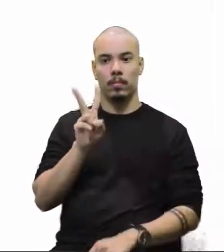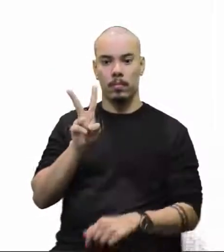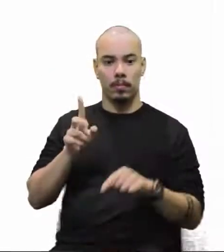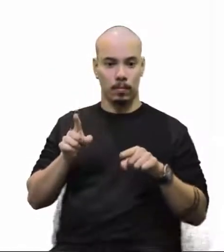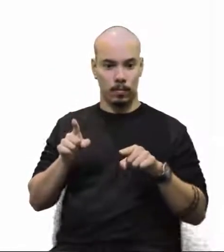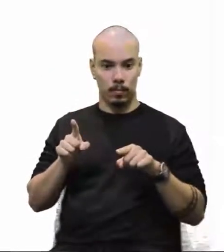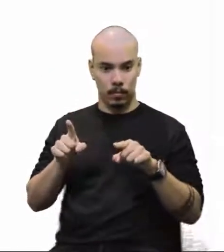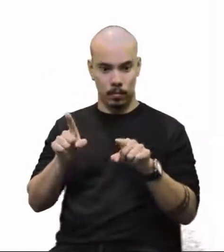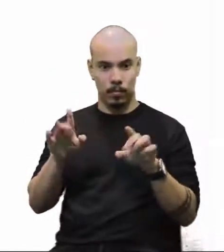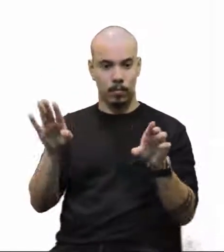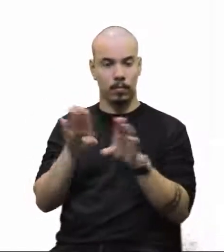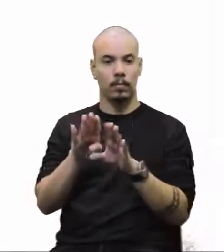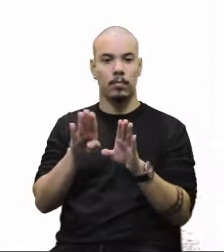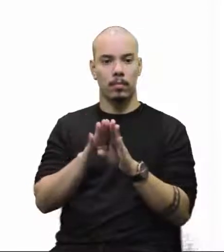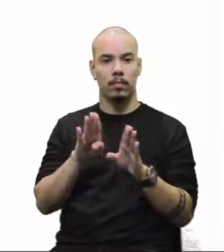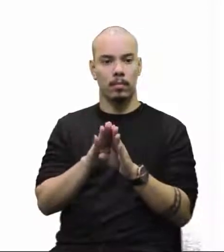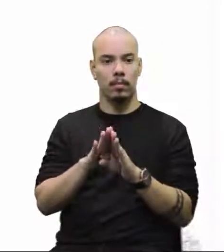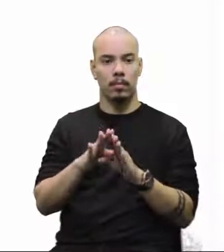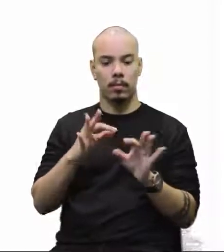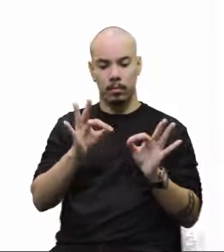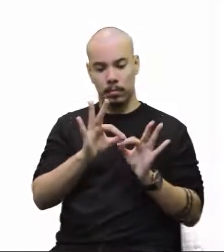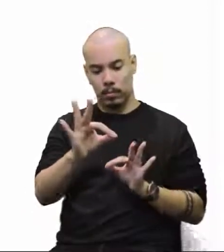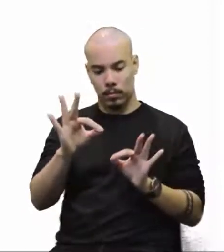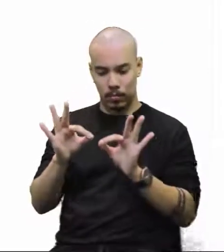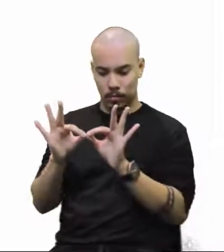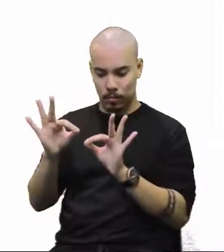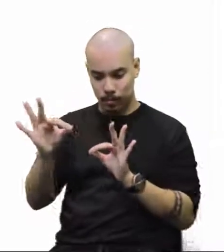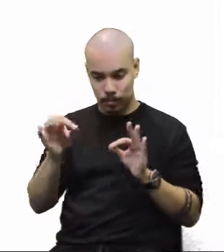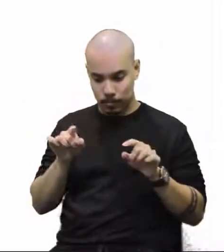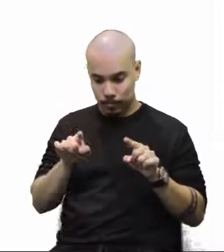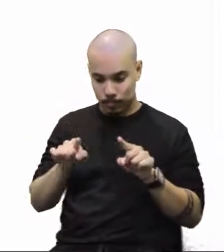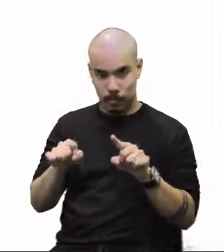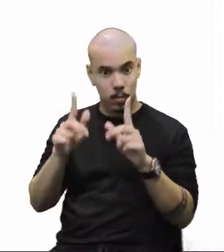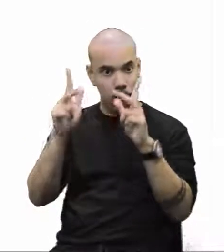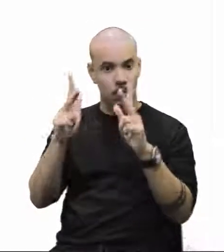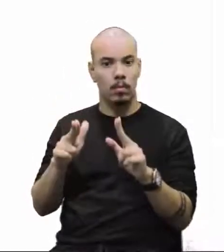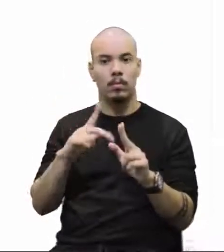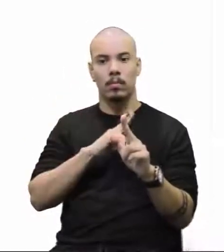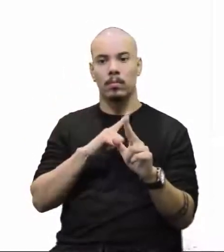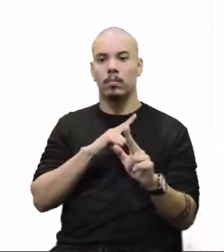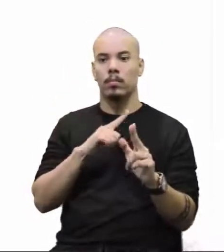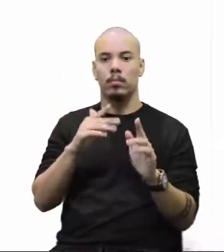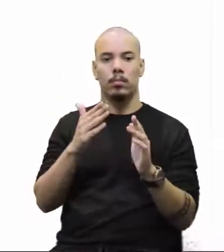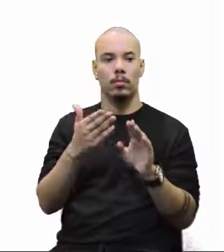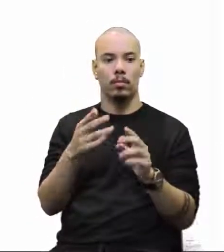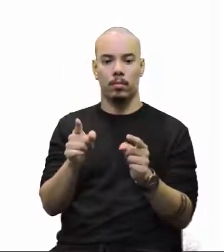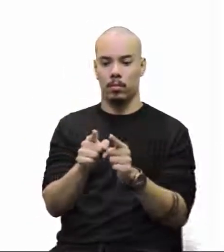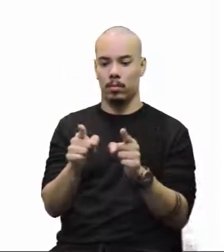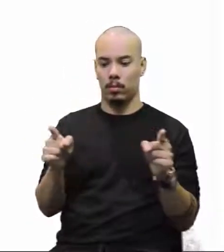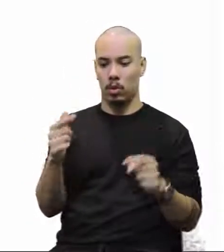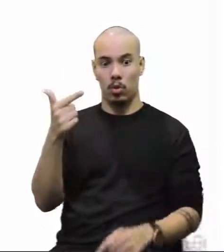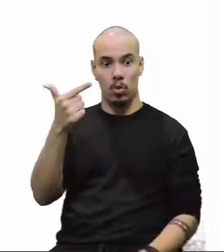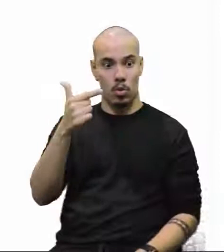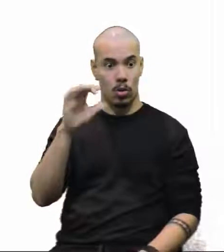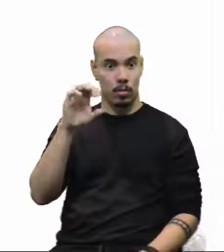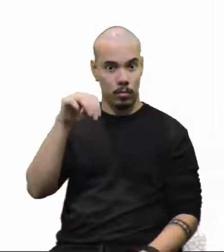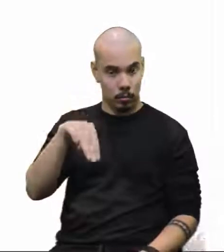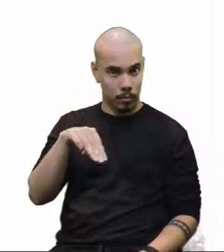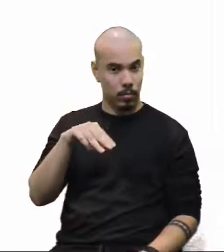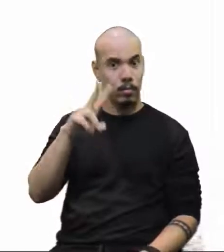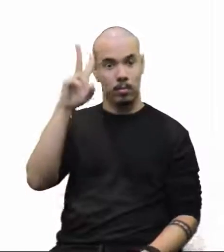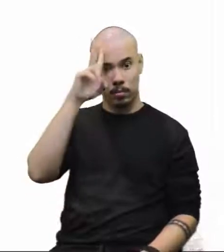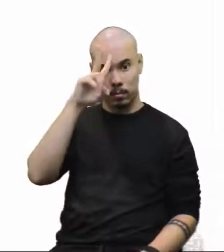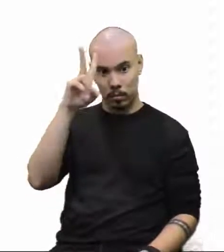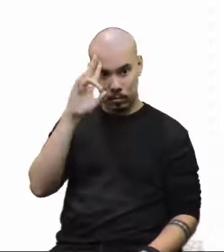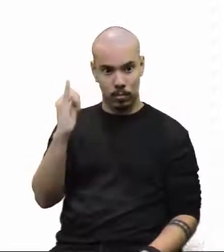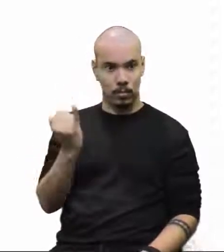retos, extensos e paralelos, estão separados por 2 centímetros de distância. Lembra que é importante transformar